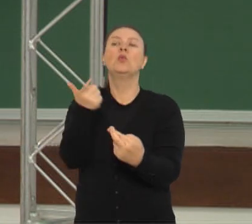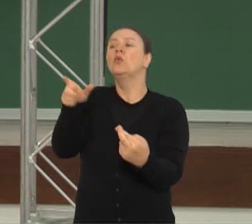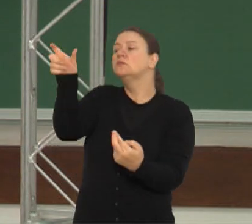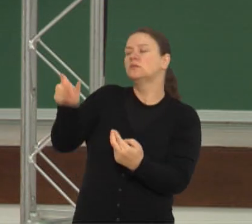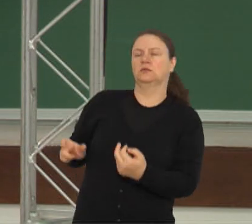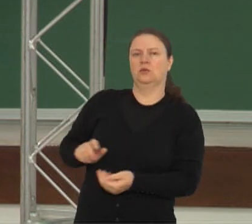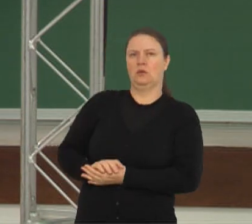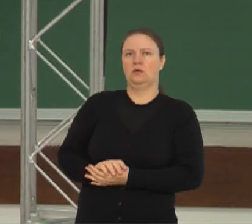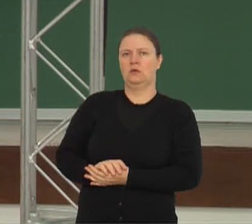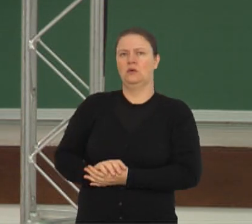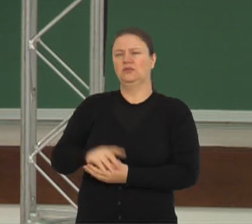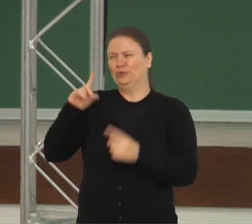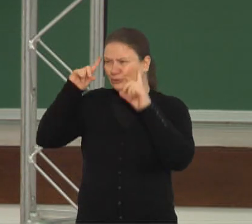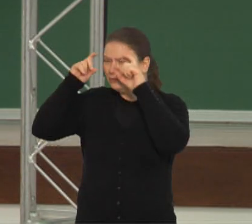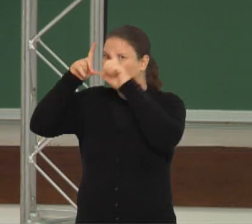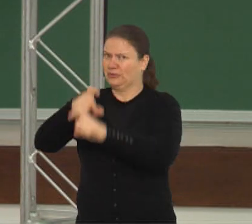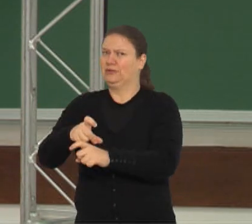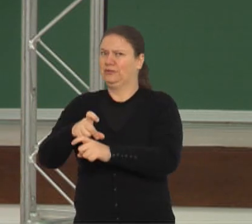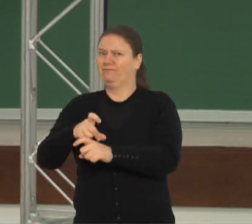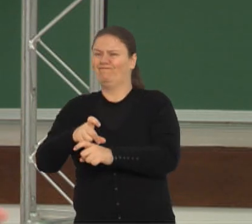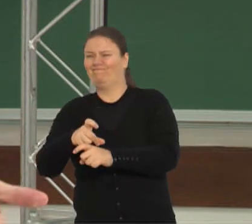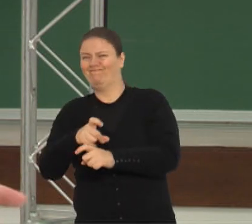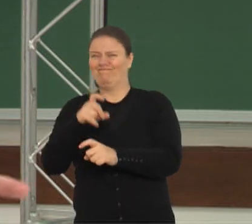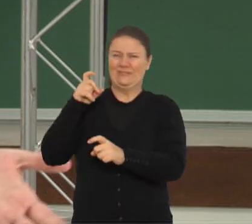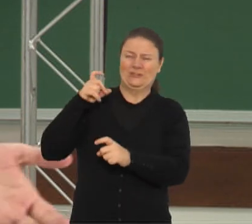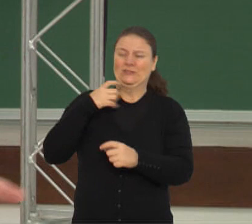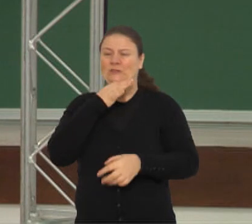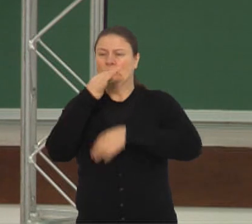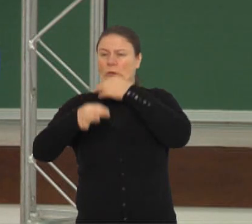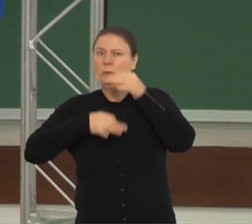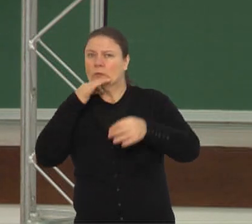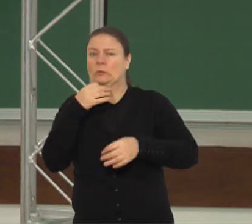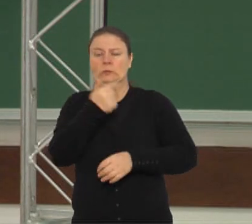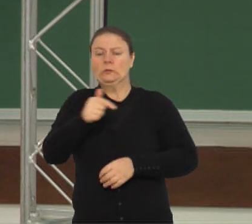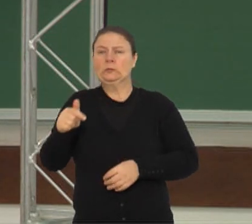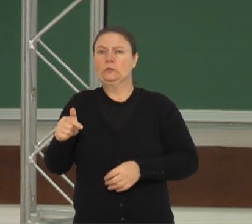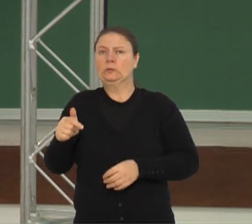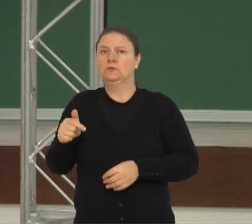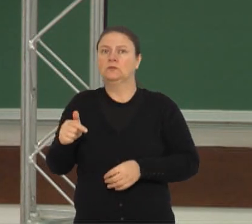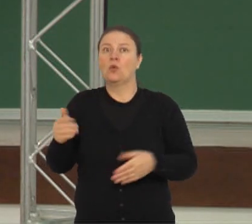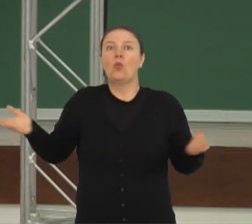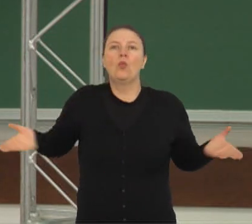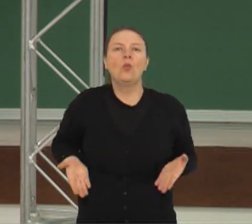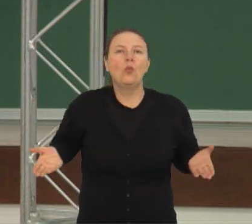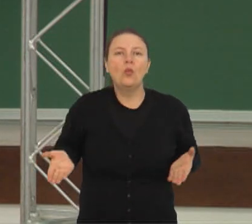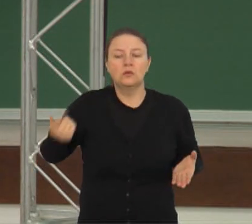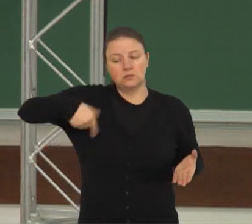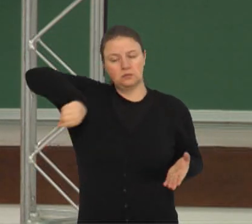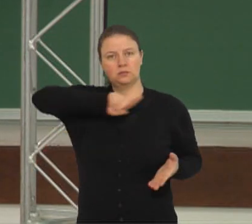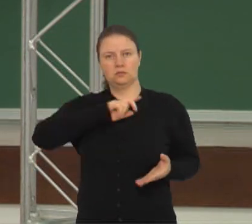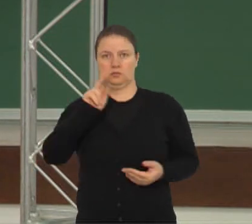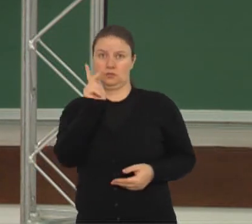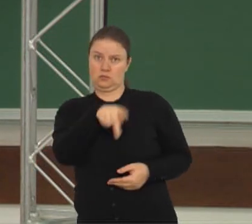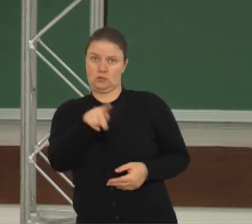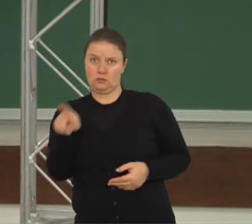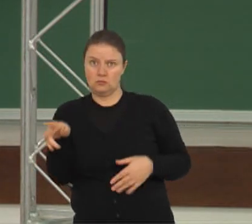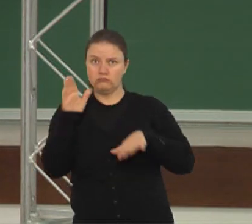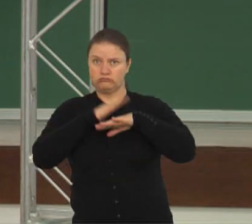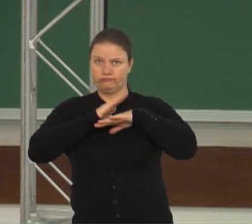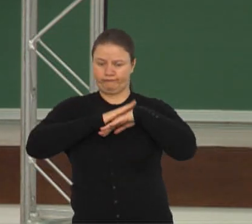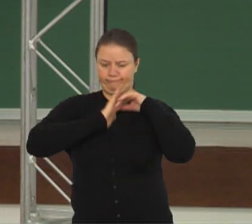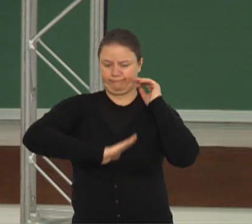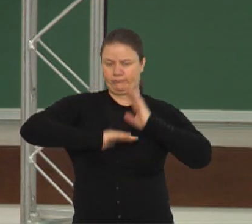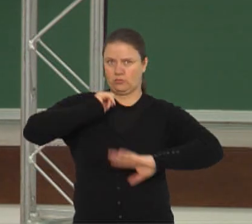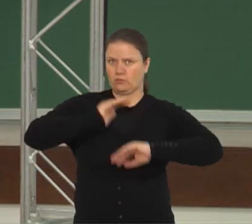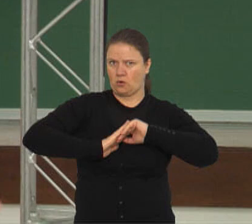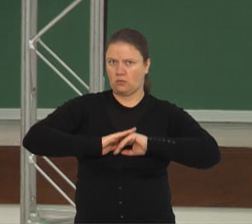tivesse dificuldade de argumentar. E hoje, quem que faz isso? São nós, professores, que afinal recebemos para